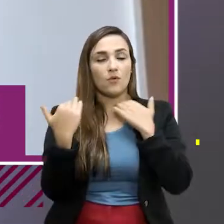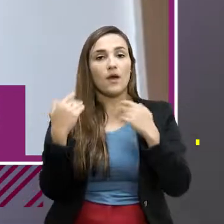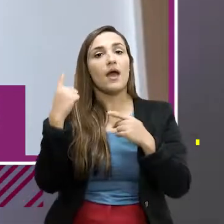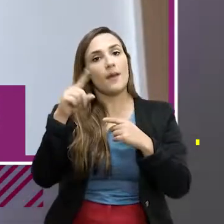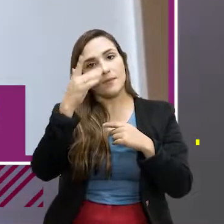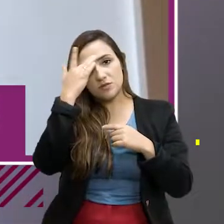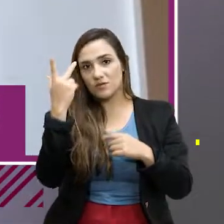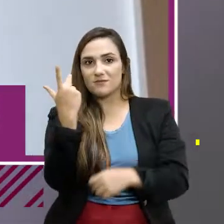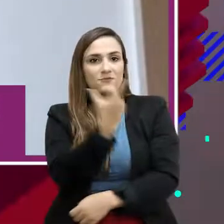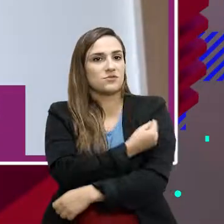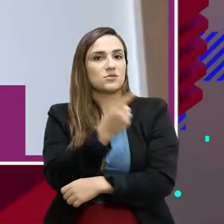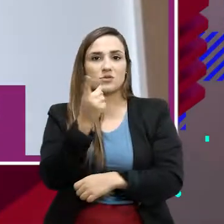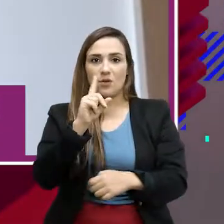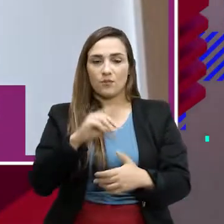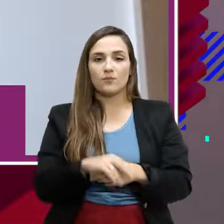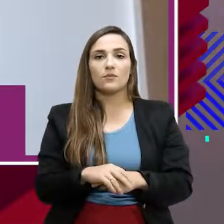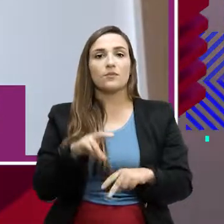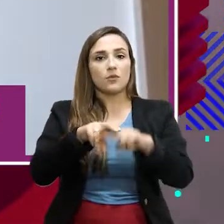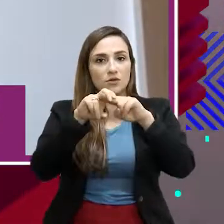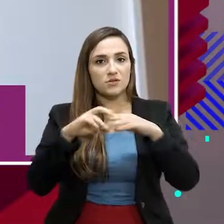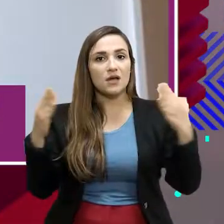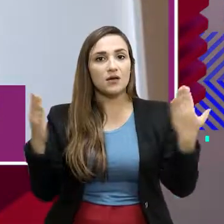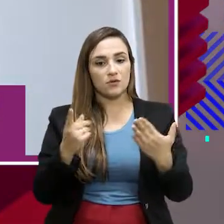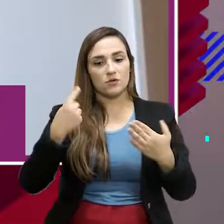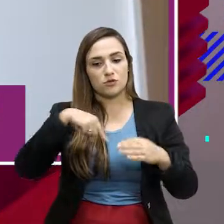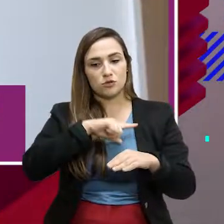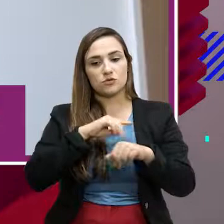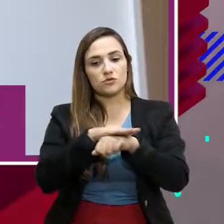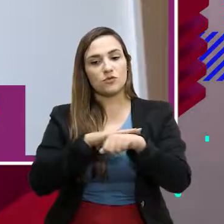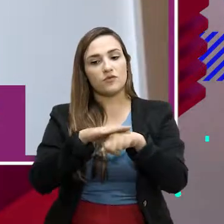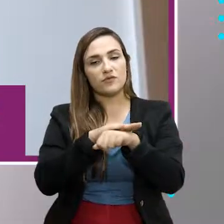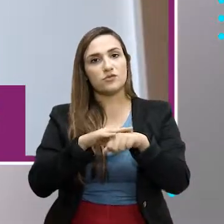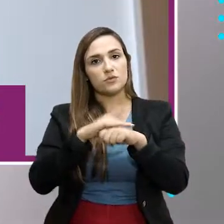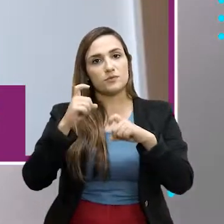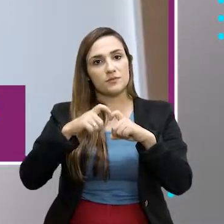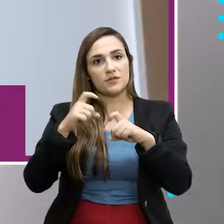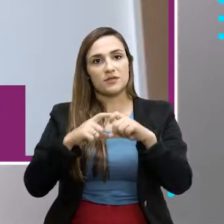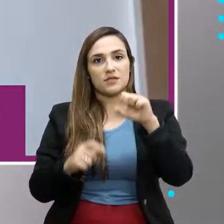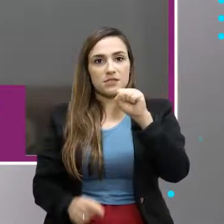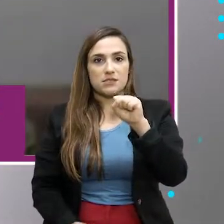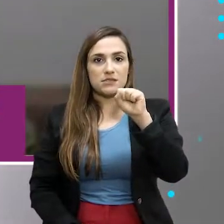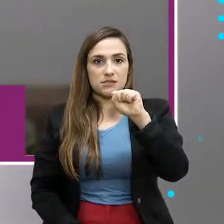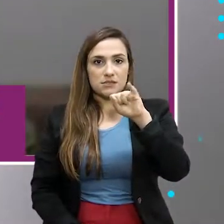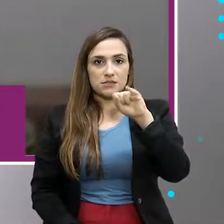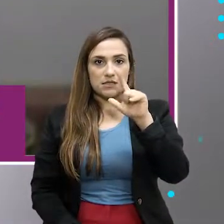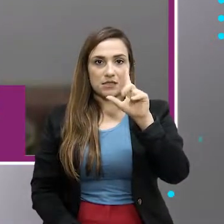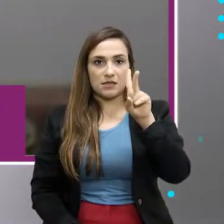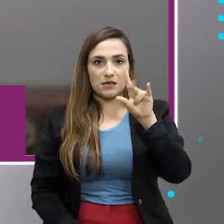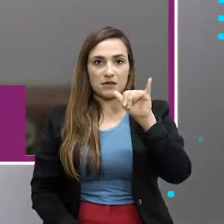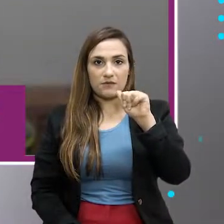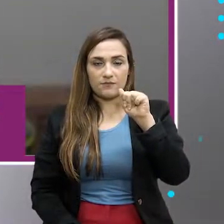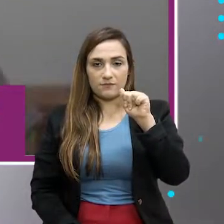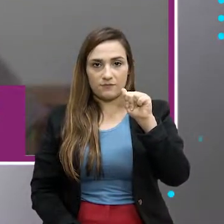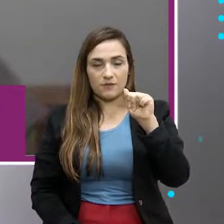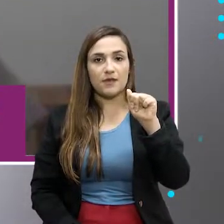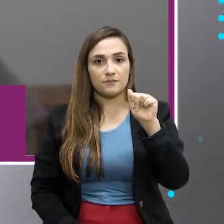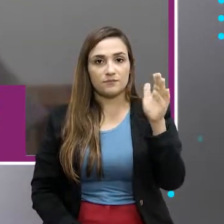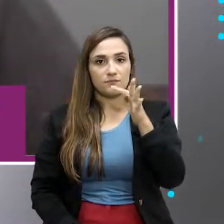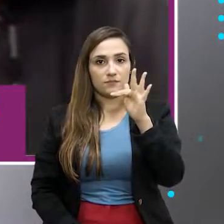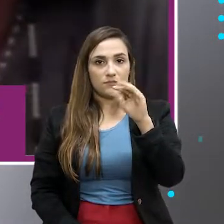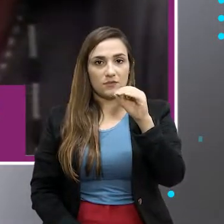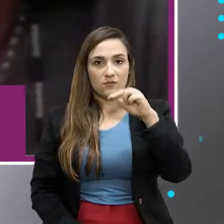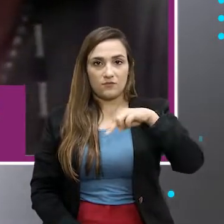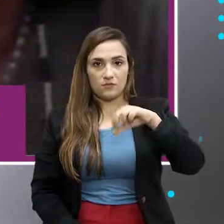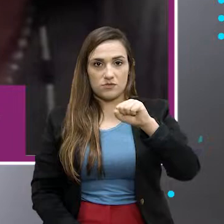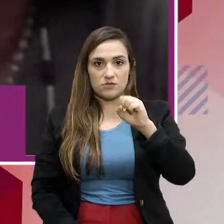não vacinadas. E é por isso que a gente vai conversar com a infectologista Silvia Fonseca, ela é do Sistema Apvida,